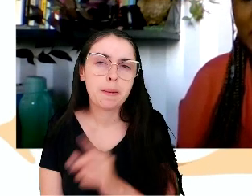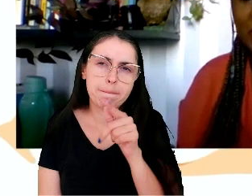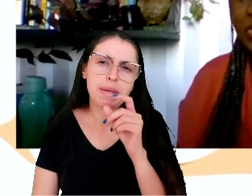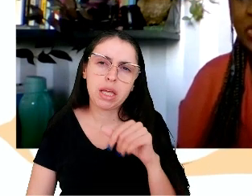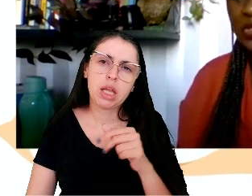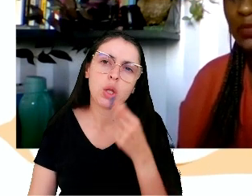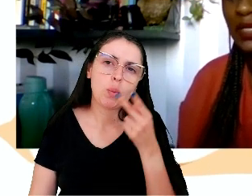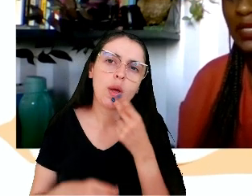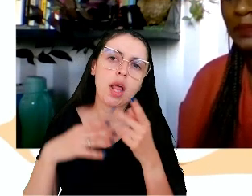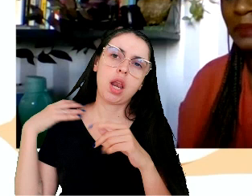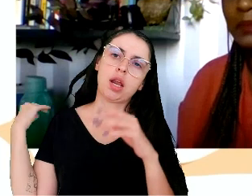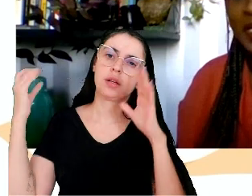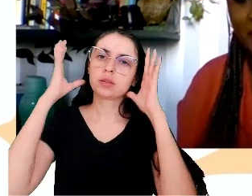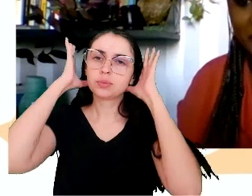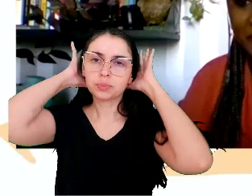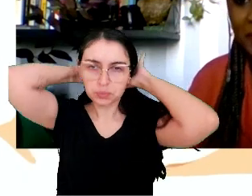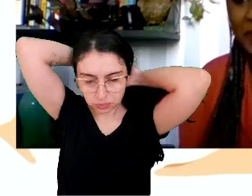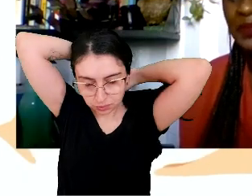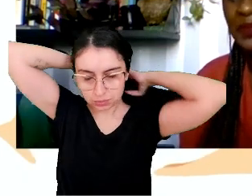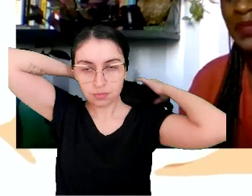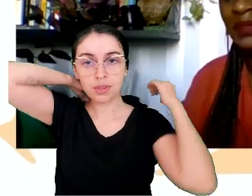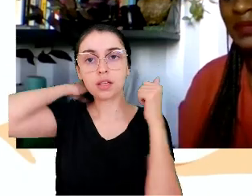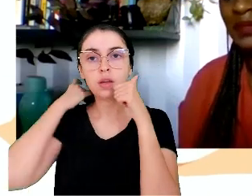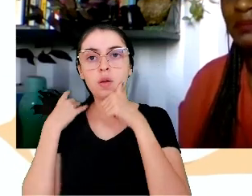relato a respeito de uma mãe